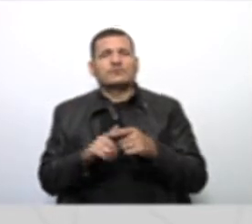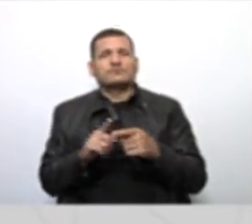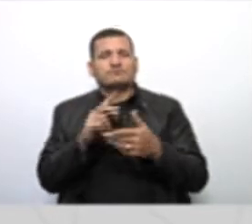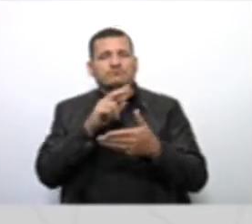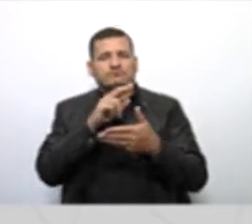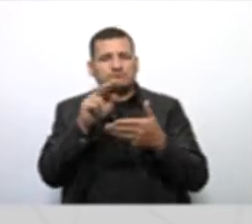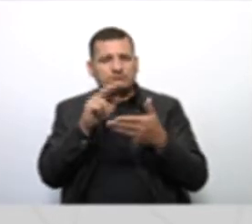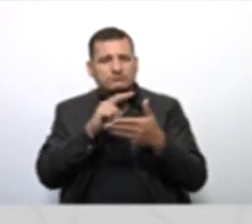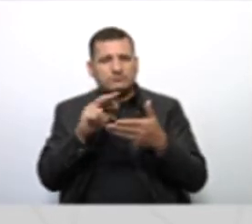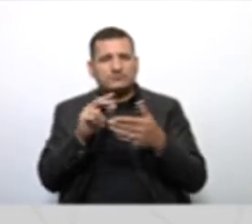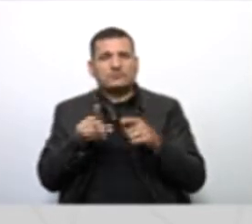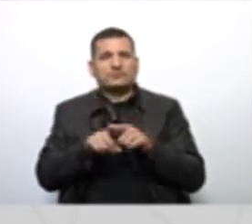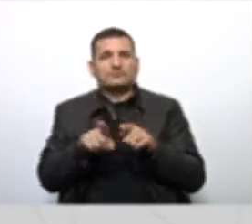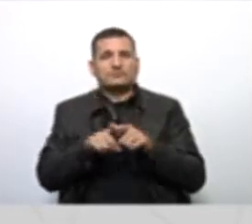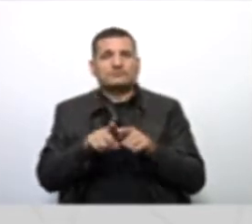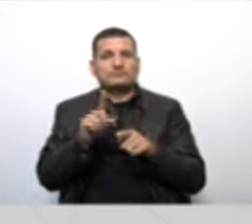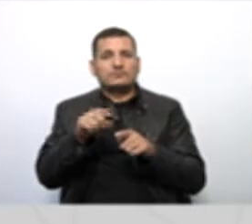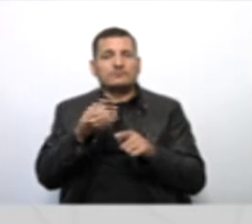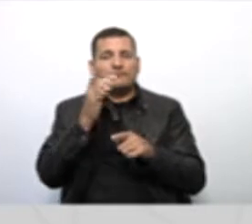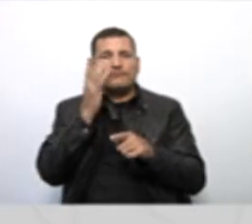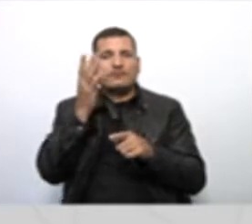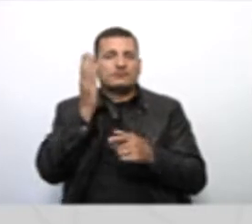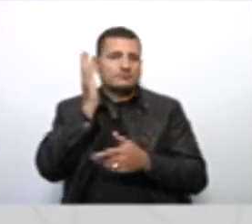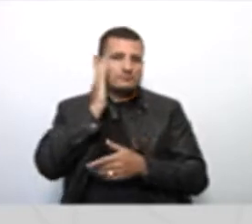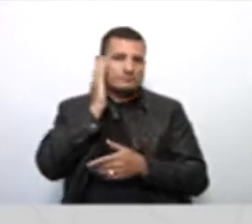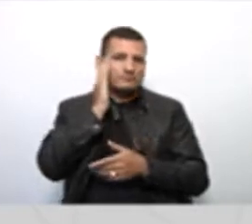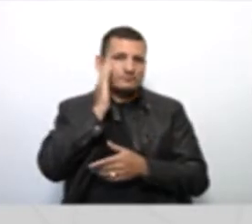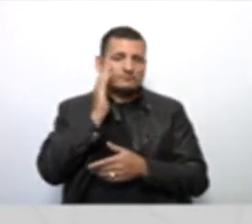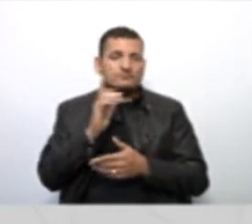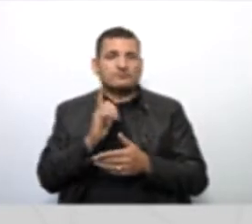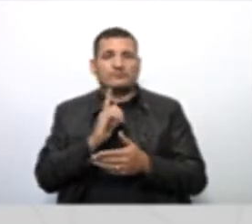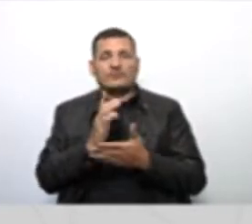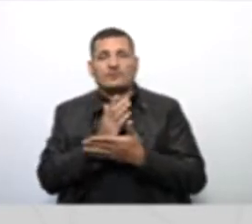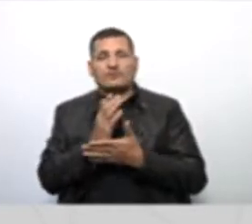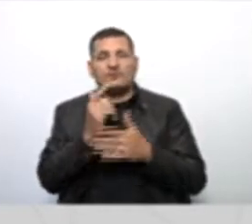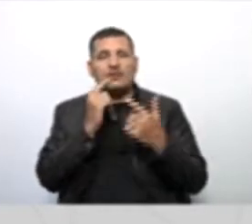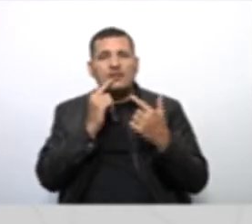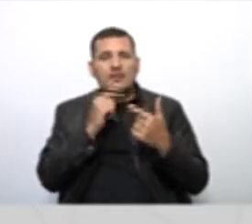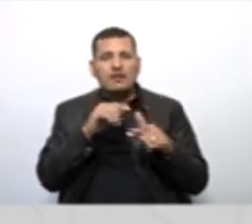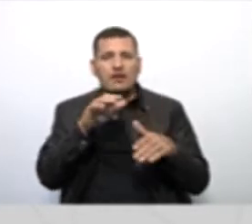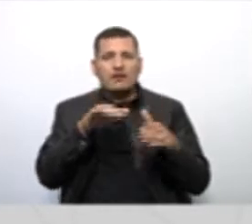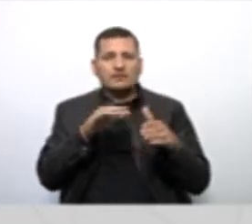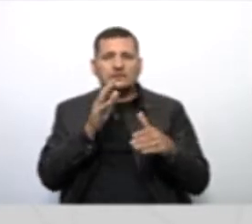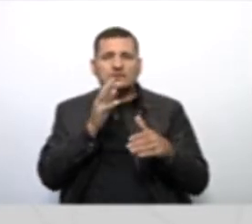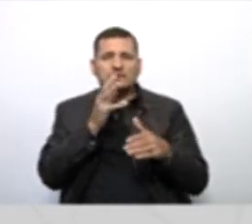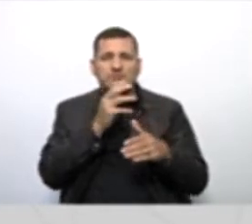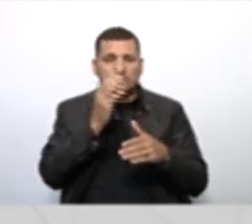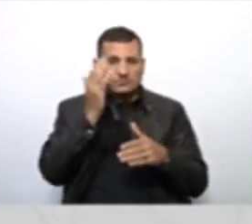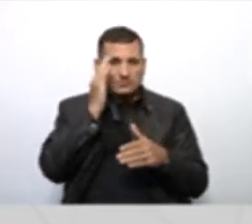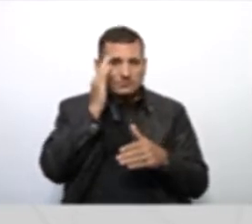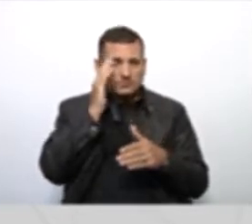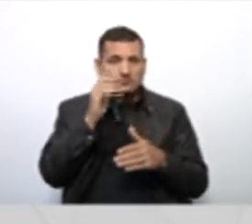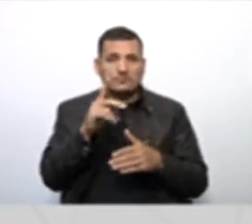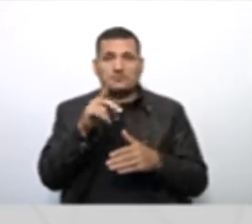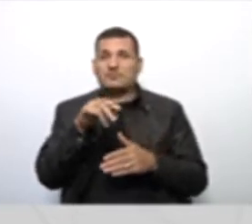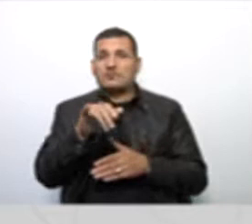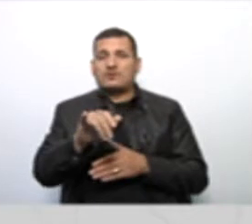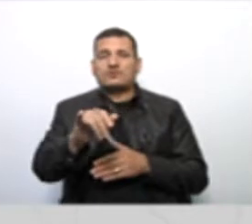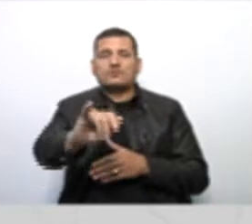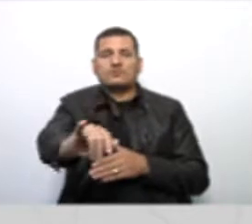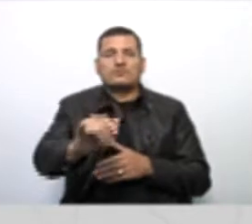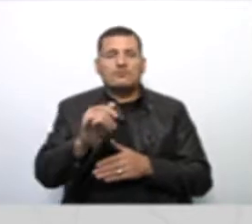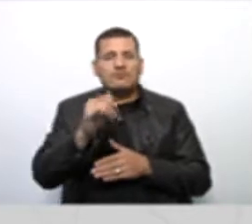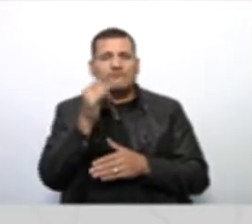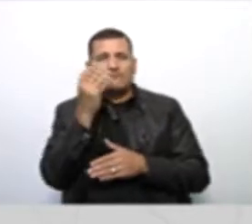legibilidade, que é a questão da fácil de entender, né? Tem linguagens que você vai pegar que você demora um pouquinho para entender. Já em Python, já é um pouco